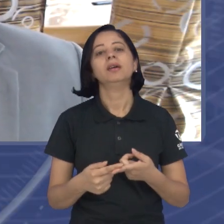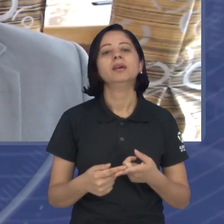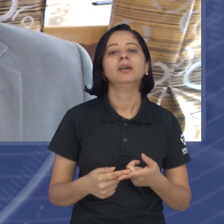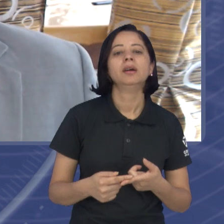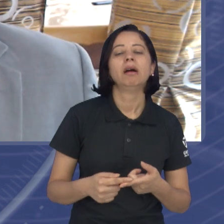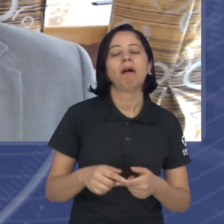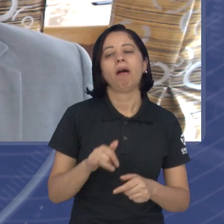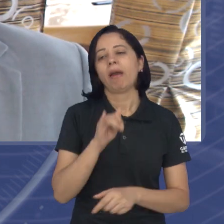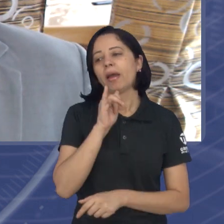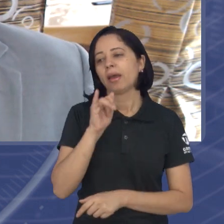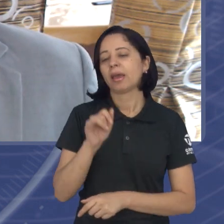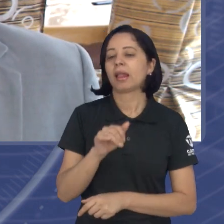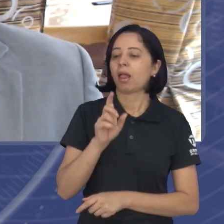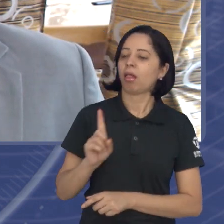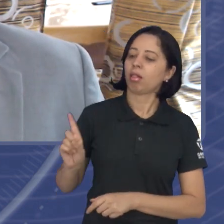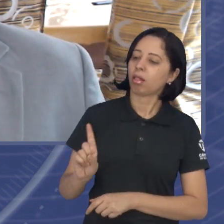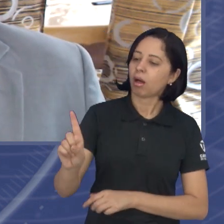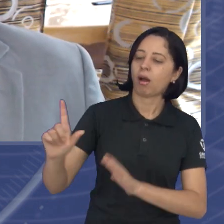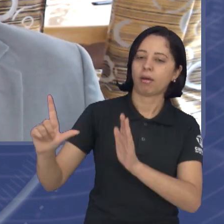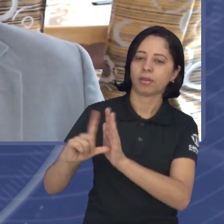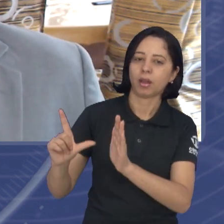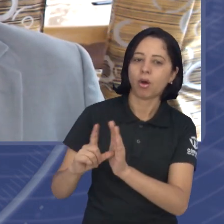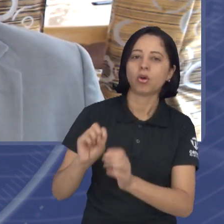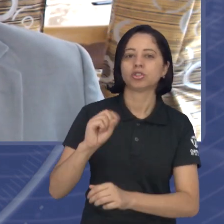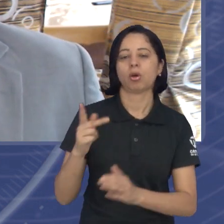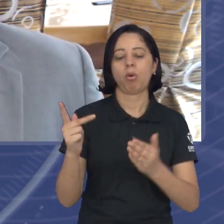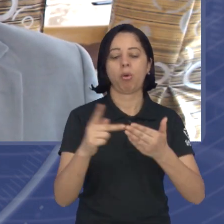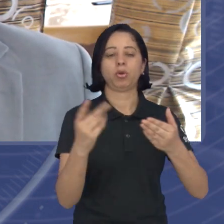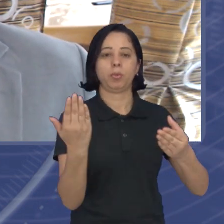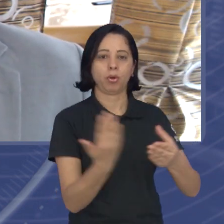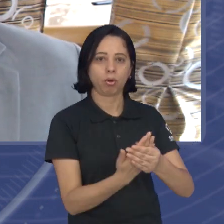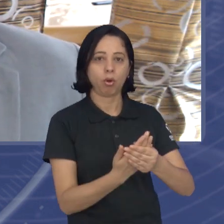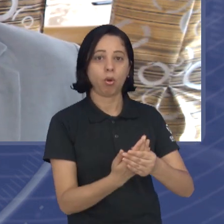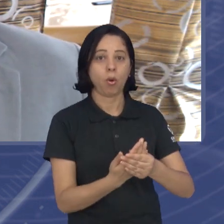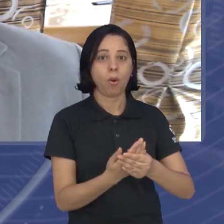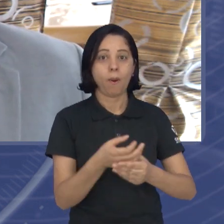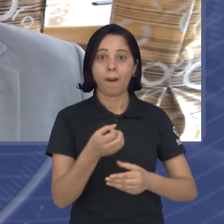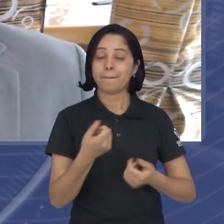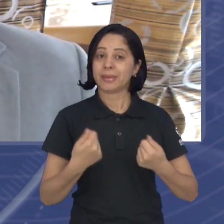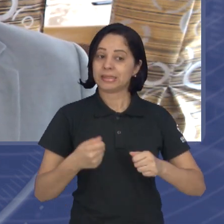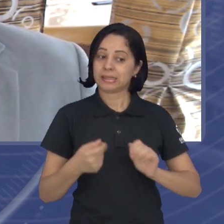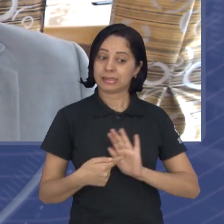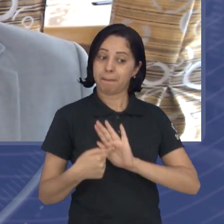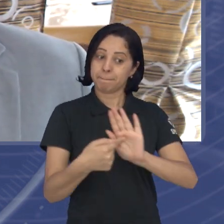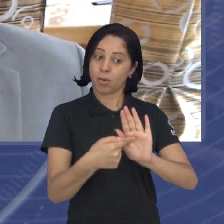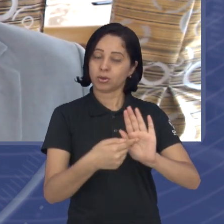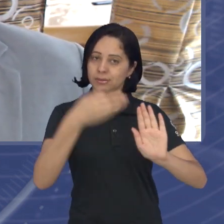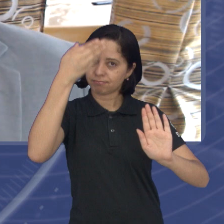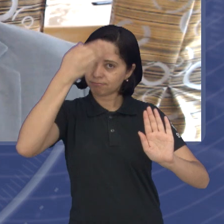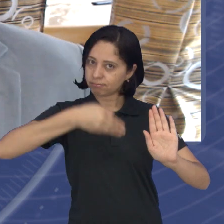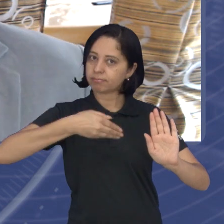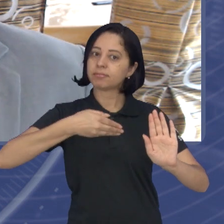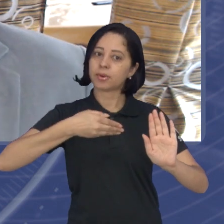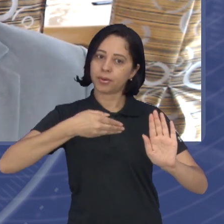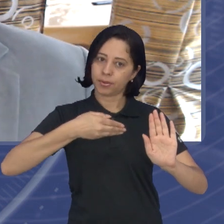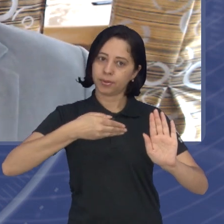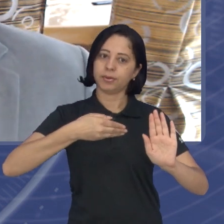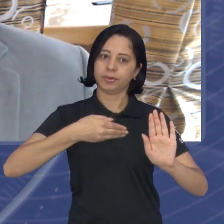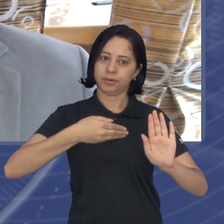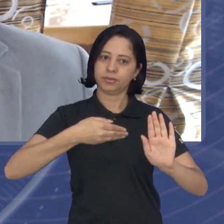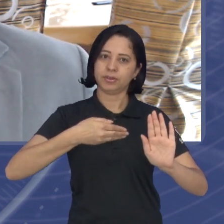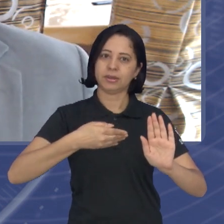o lojista, ou também ir até o PROCON, ou o que a gente não espera, né, numa futura